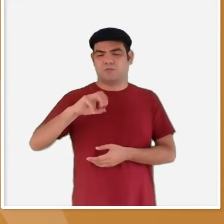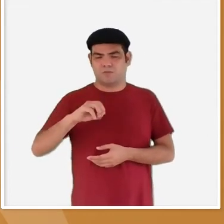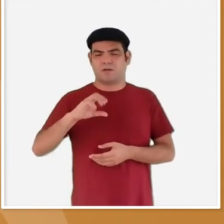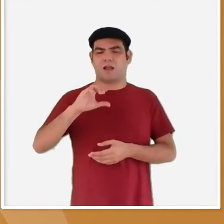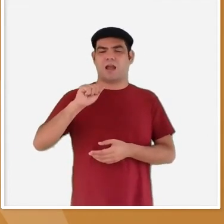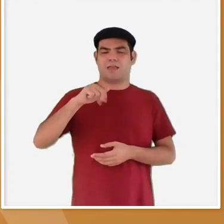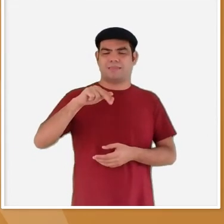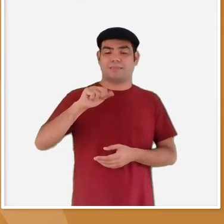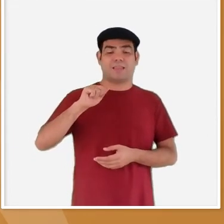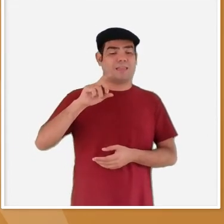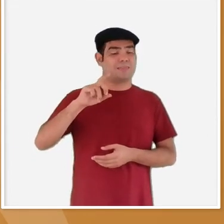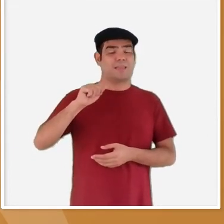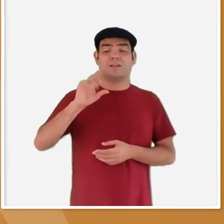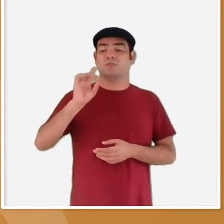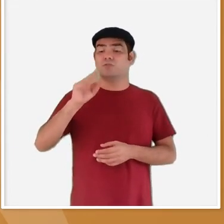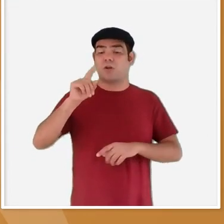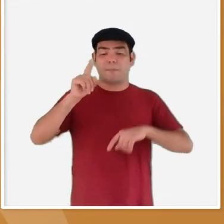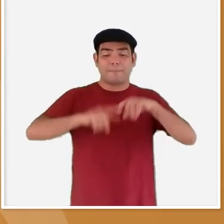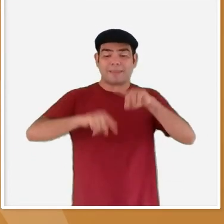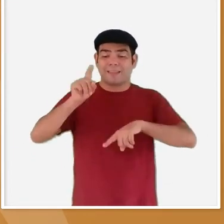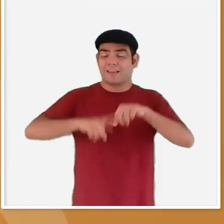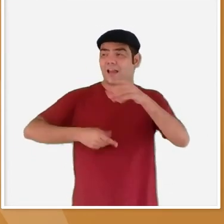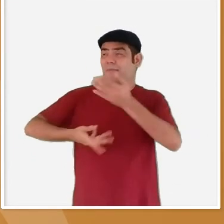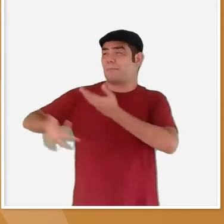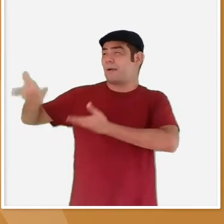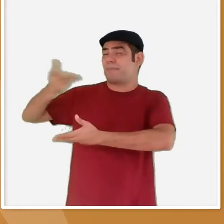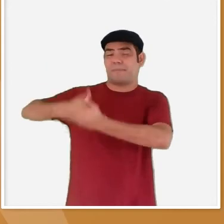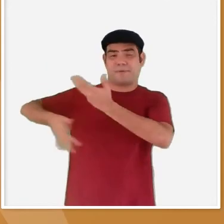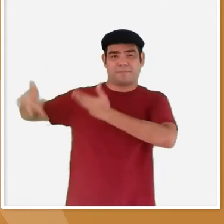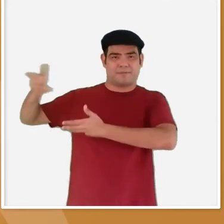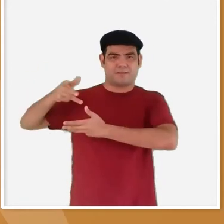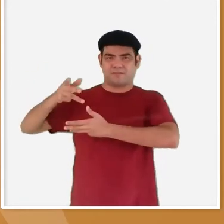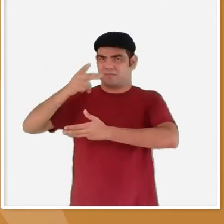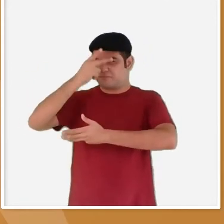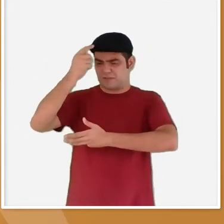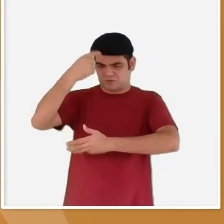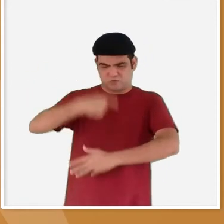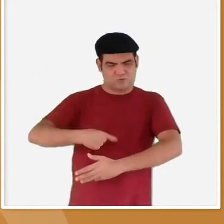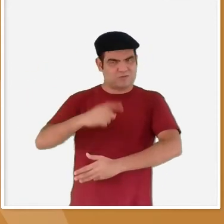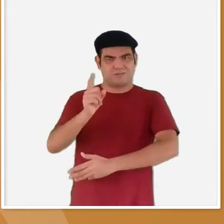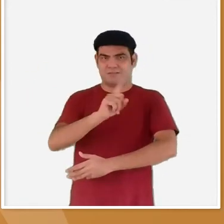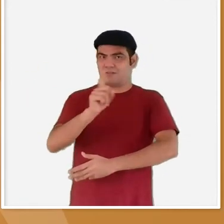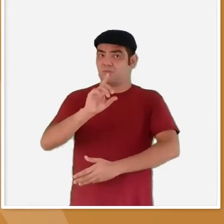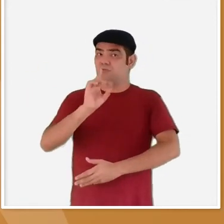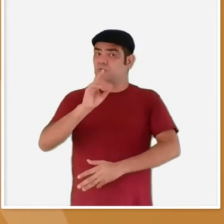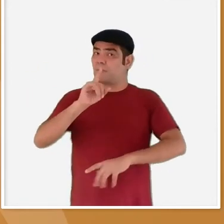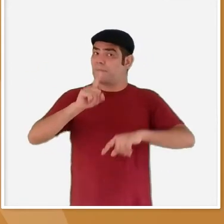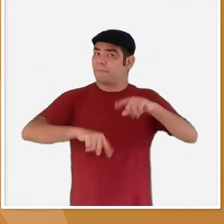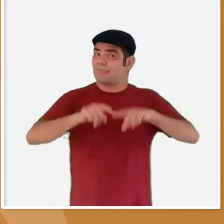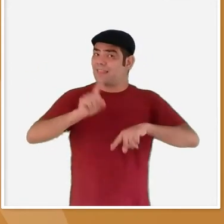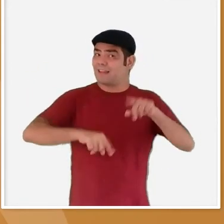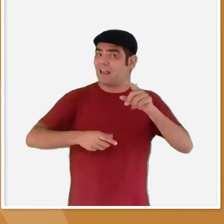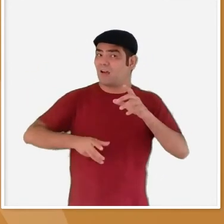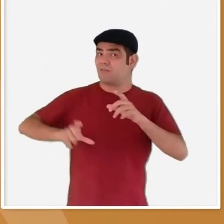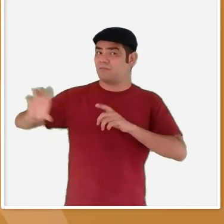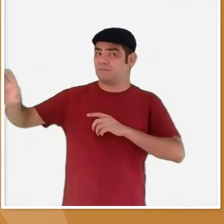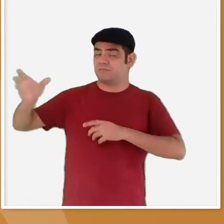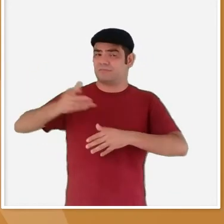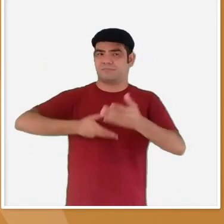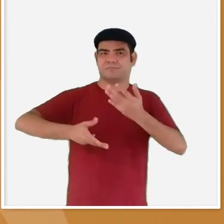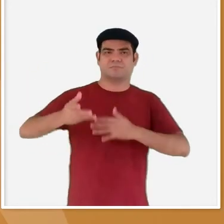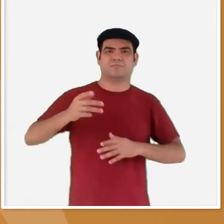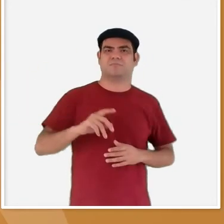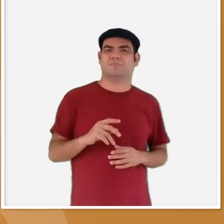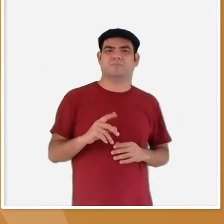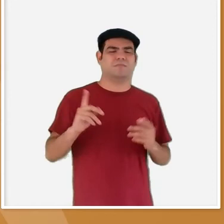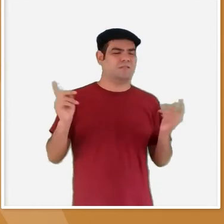de produtos, não garante a circulação de pessoas, tá? Na verdade, ele não garante a circulação